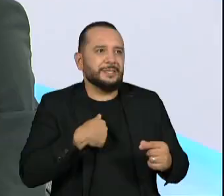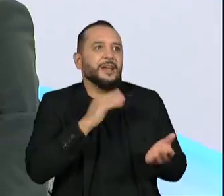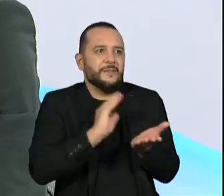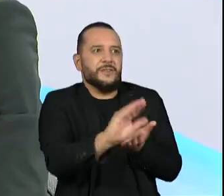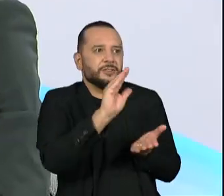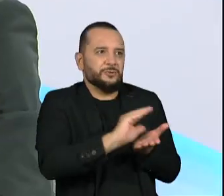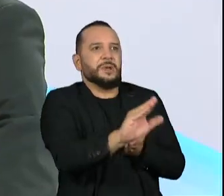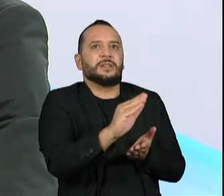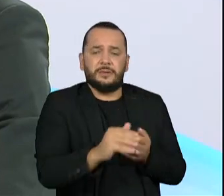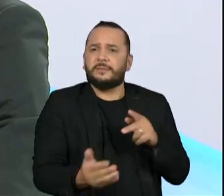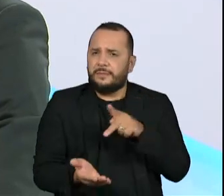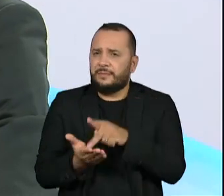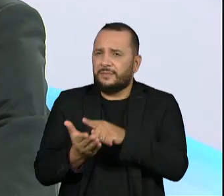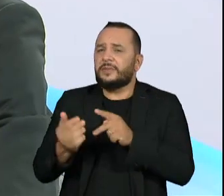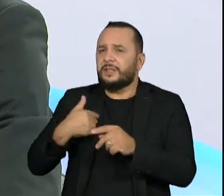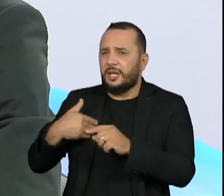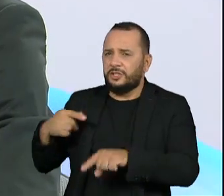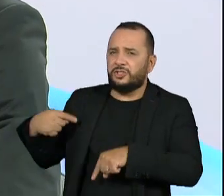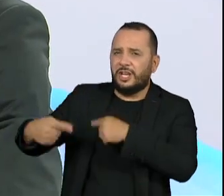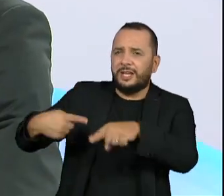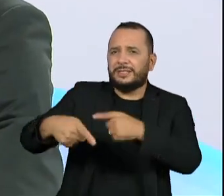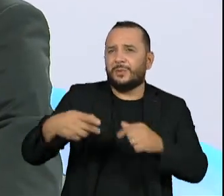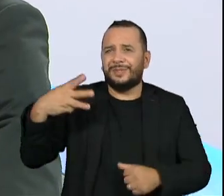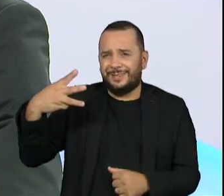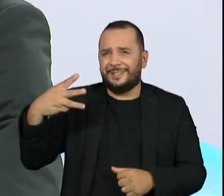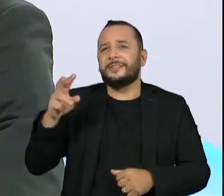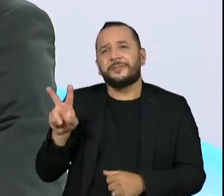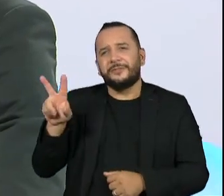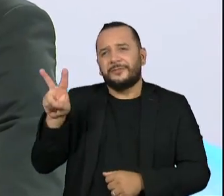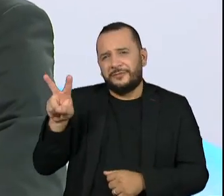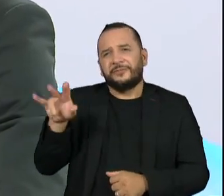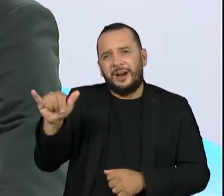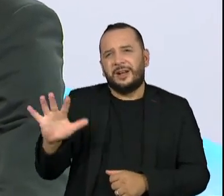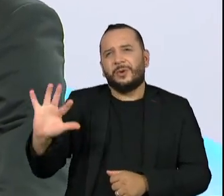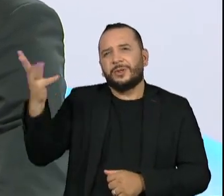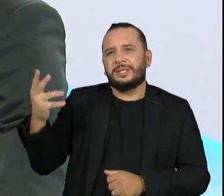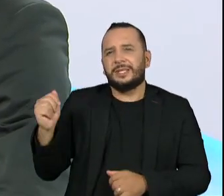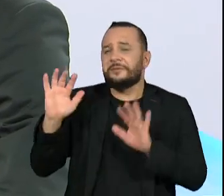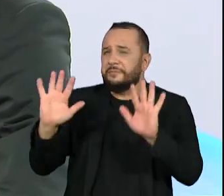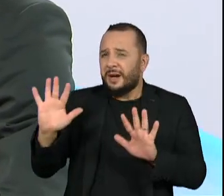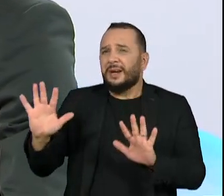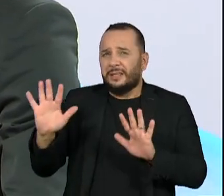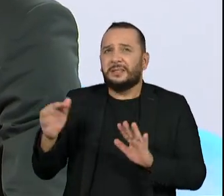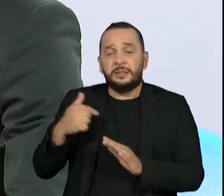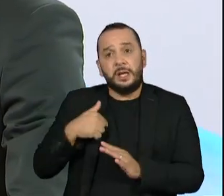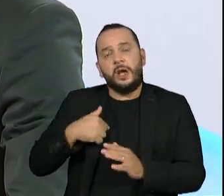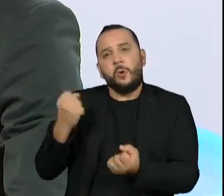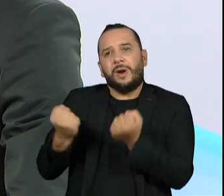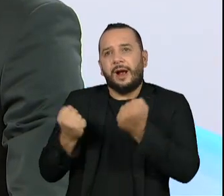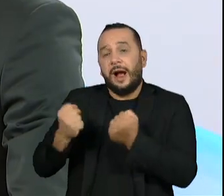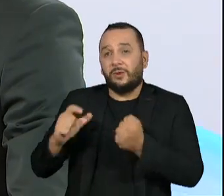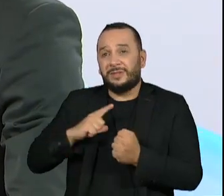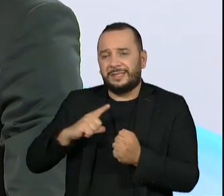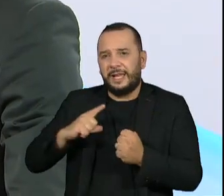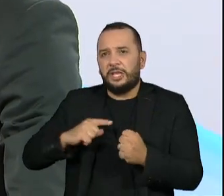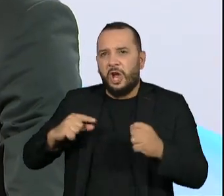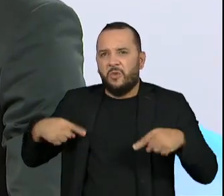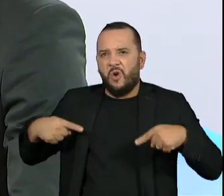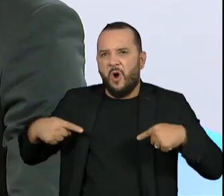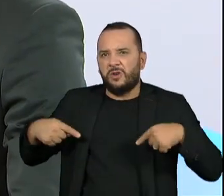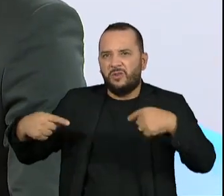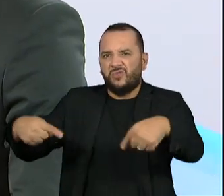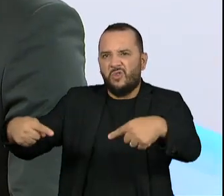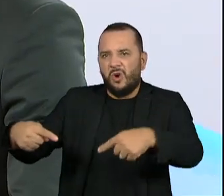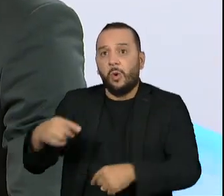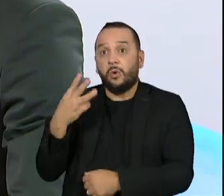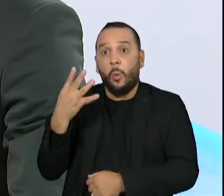investimento o veículo já são três vai acontecer mas realmente o complexo um carro com tração nas quatro vai